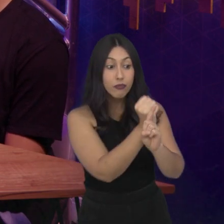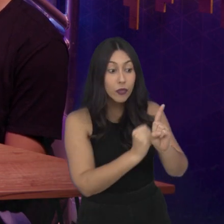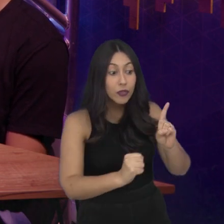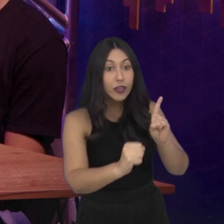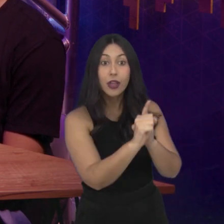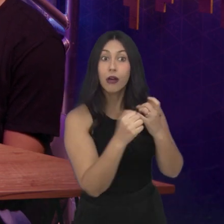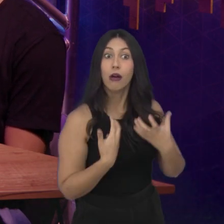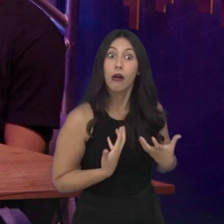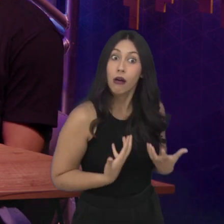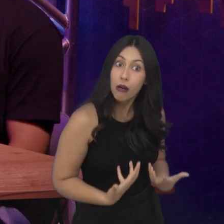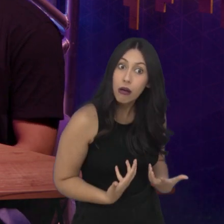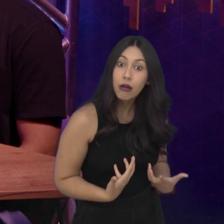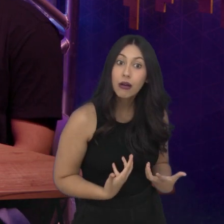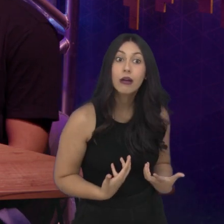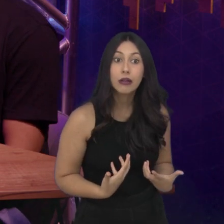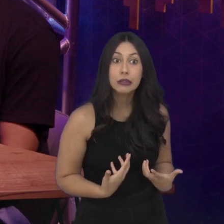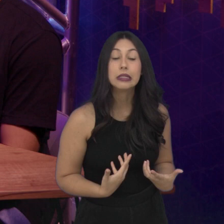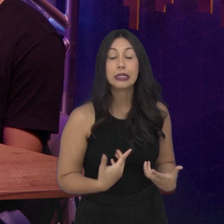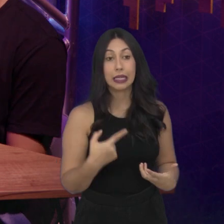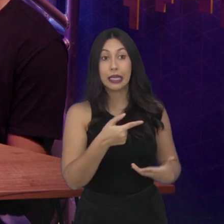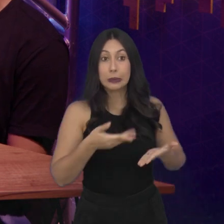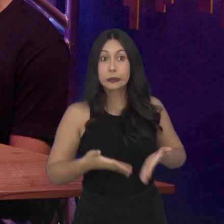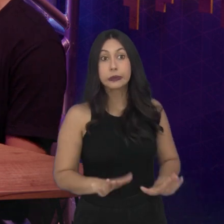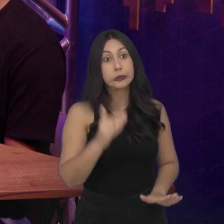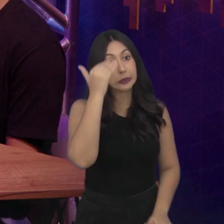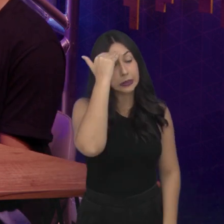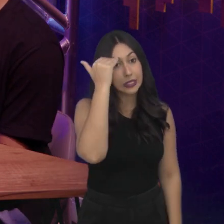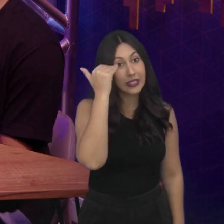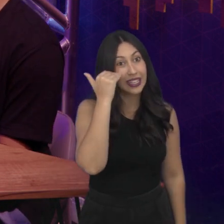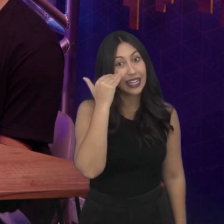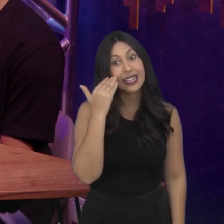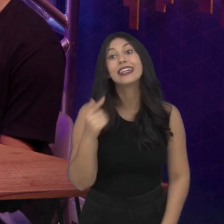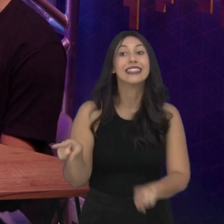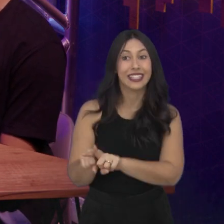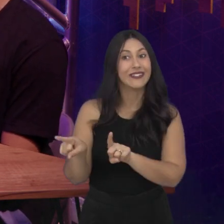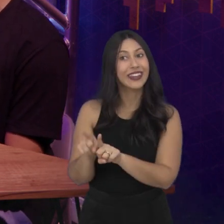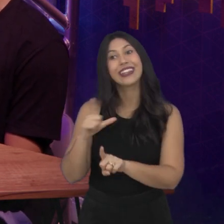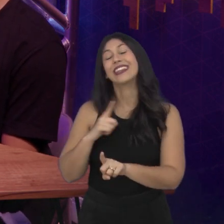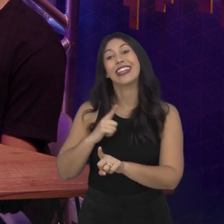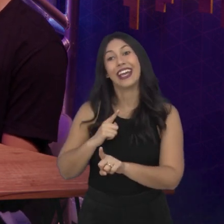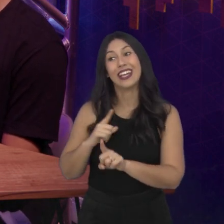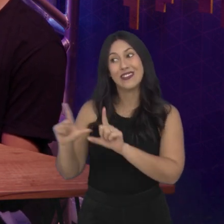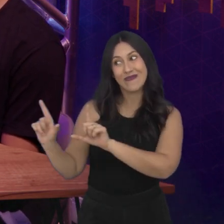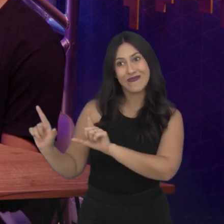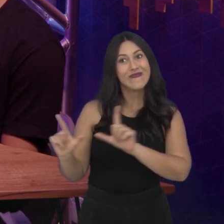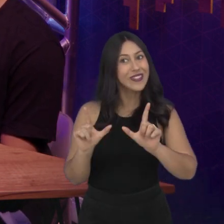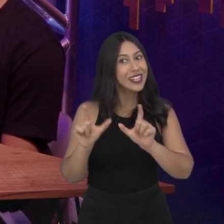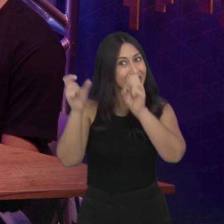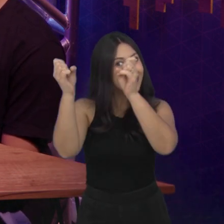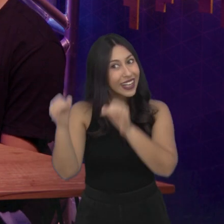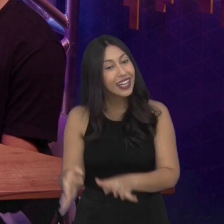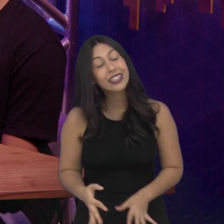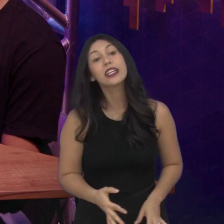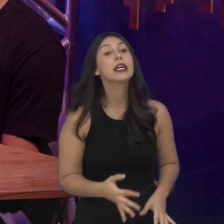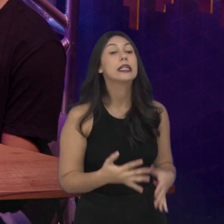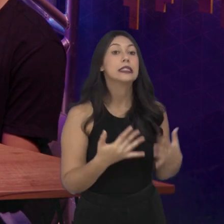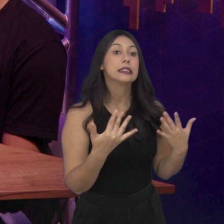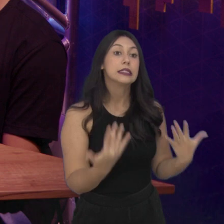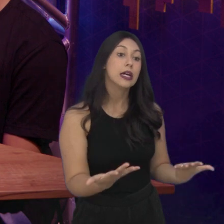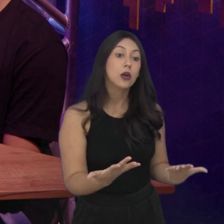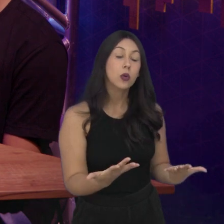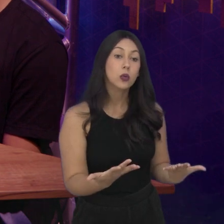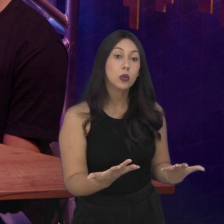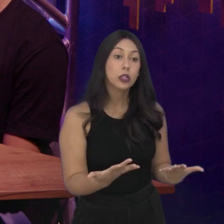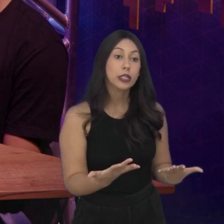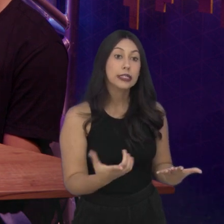outro coreano aí. Que é o outro, os asiáticos pode ser também. Chegando aí na frente. A gente já falou sobre isso. eles